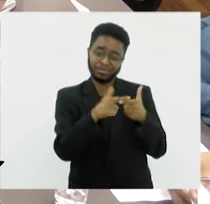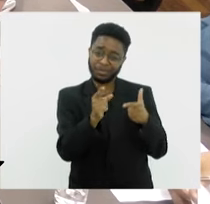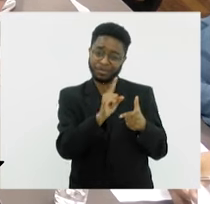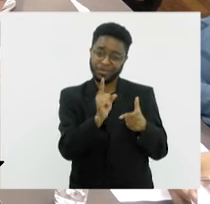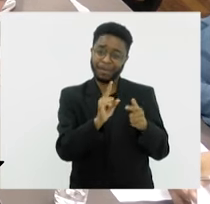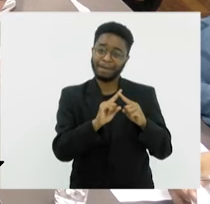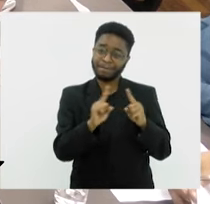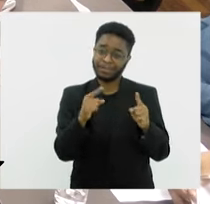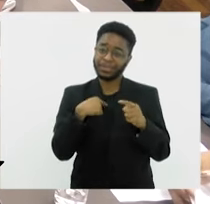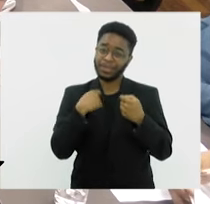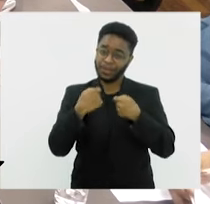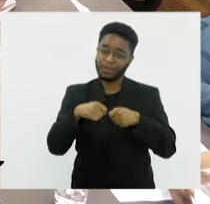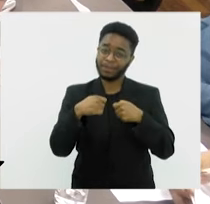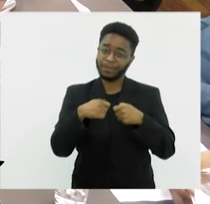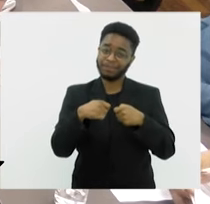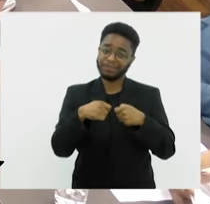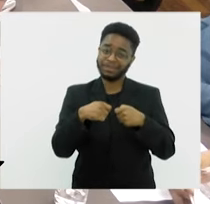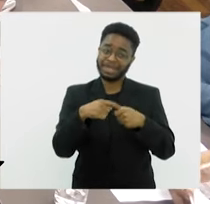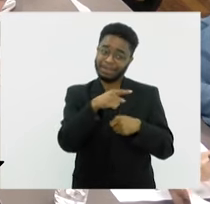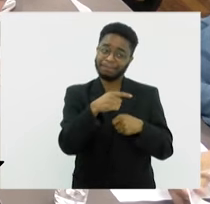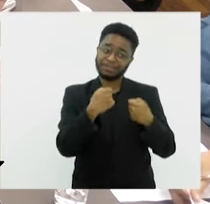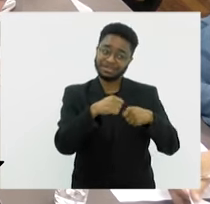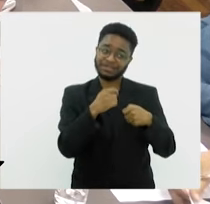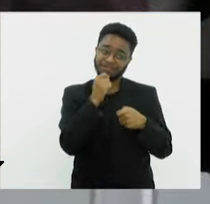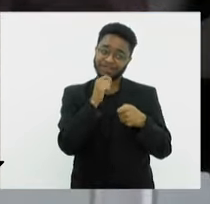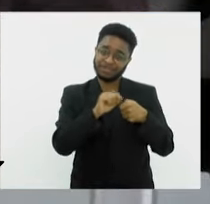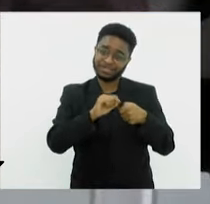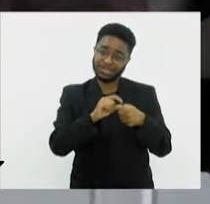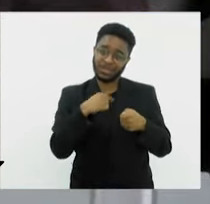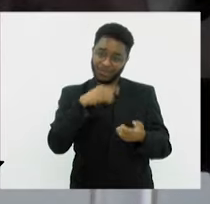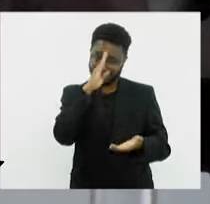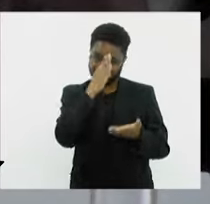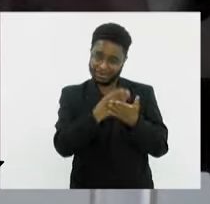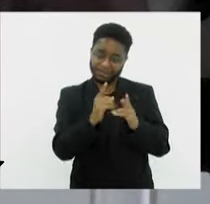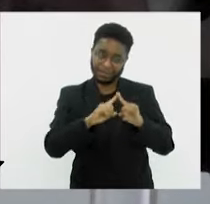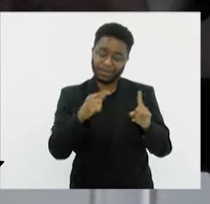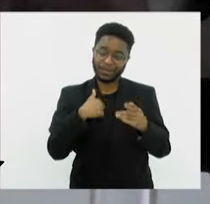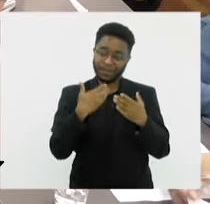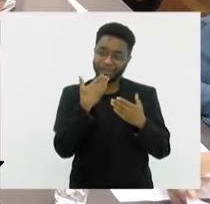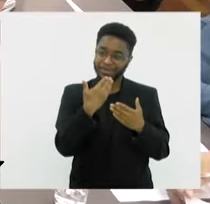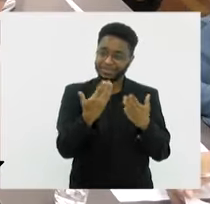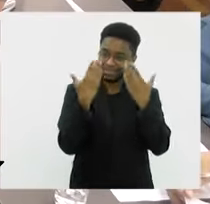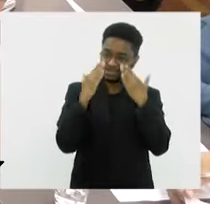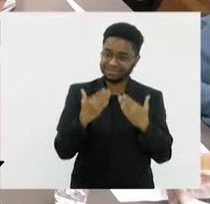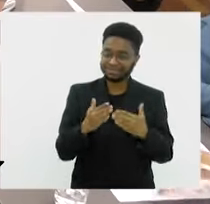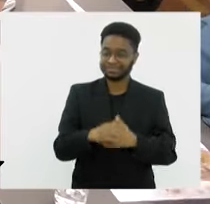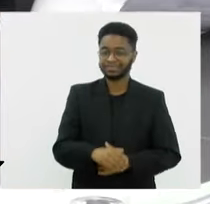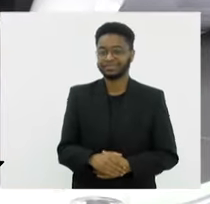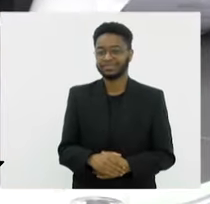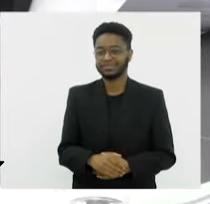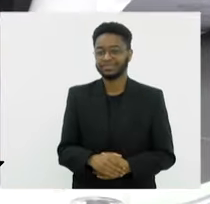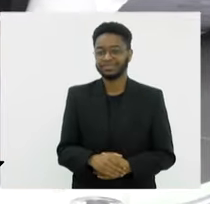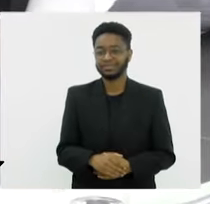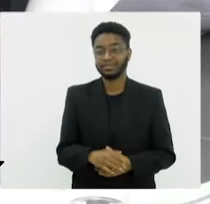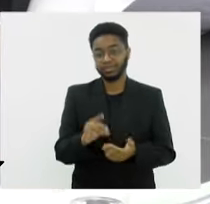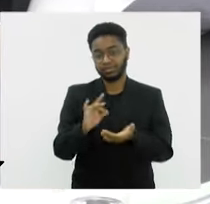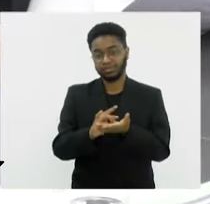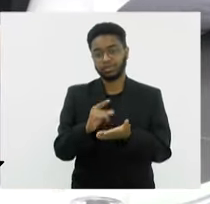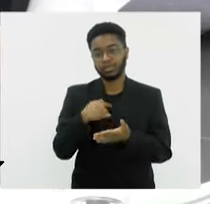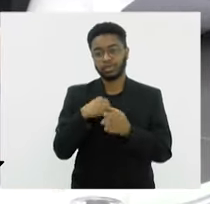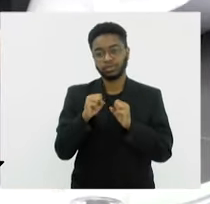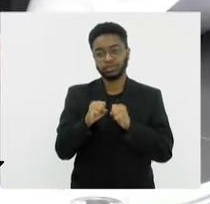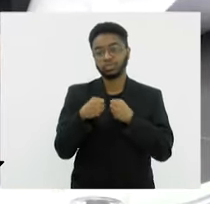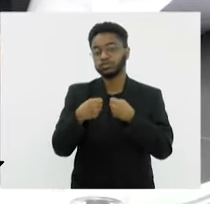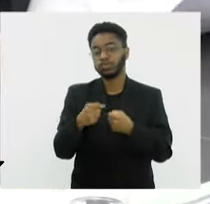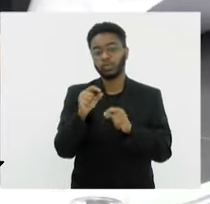eu vou ter que ser convencido inicialmente, mas estou pedindo vista. Na verdade, deputado Flávio Serafini, eu tenho feito um esforço